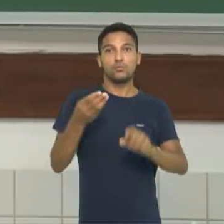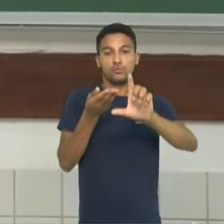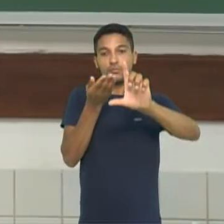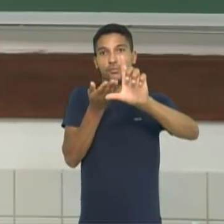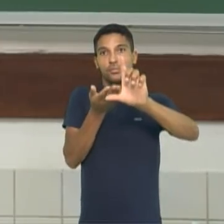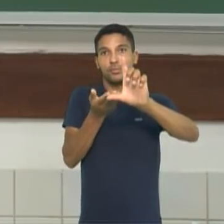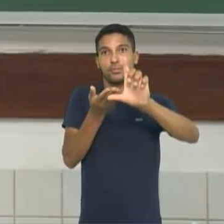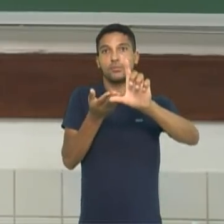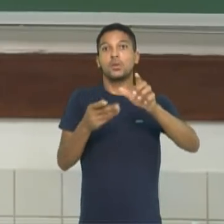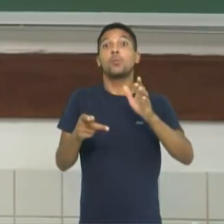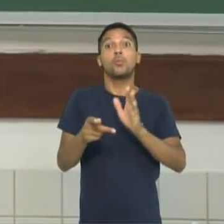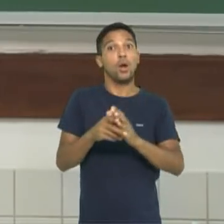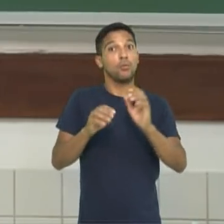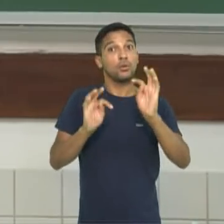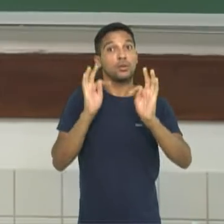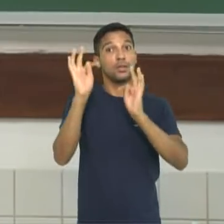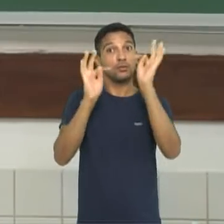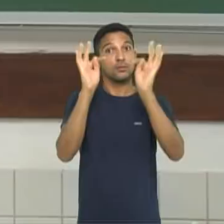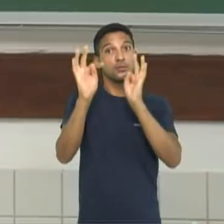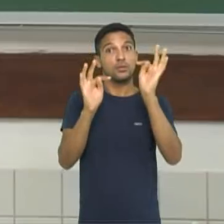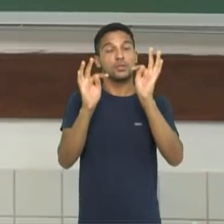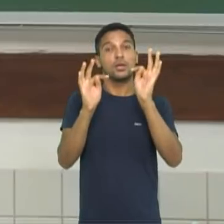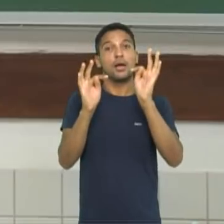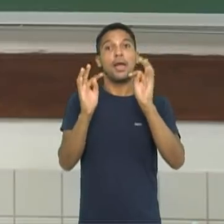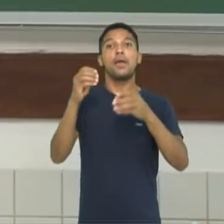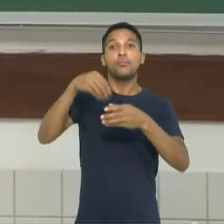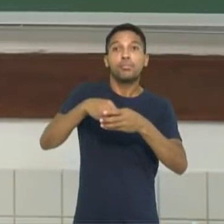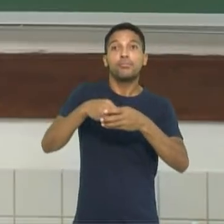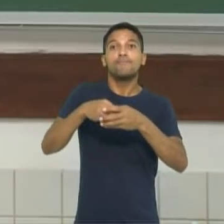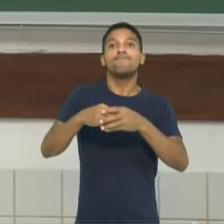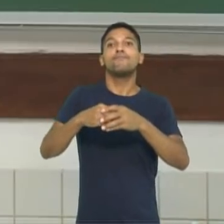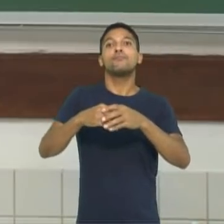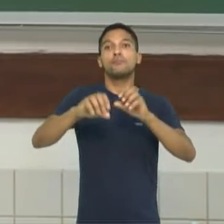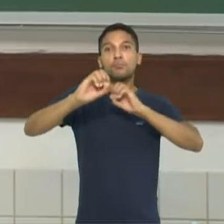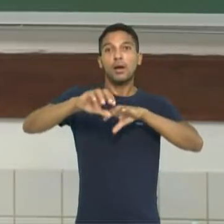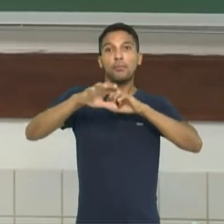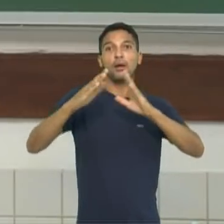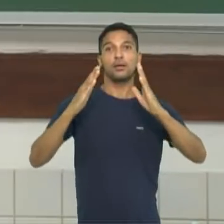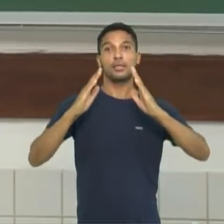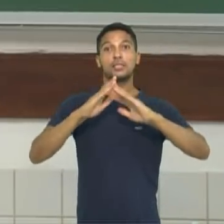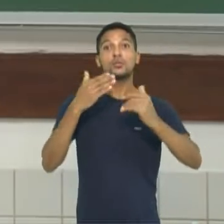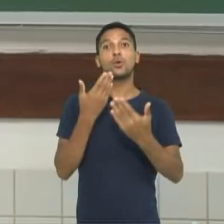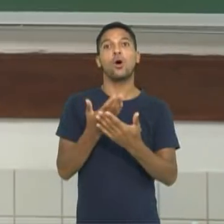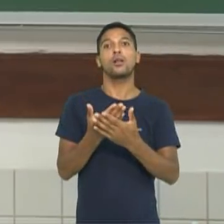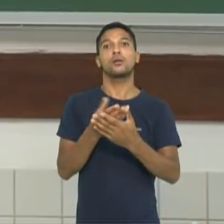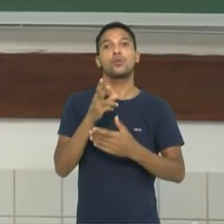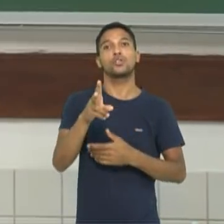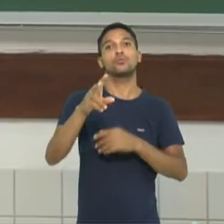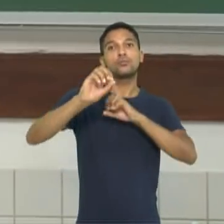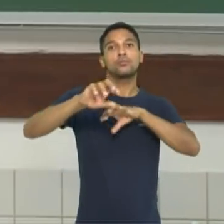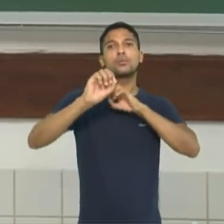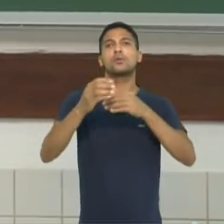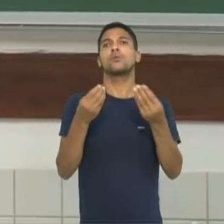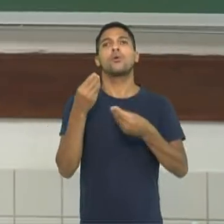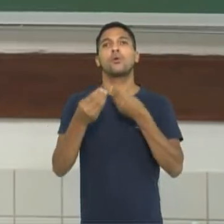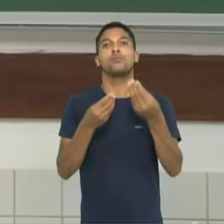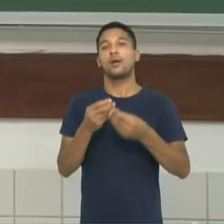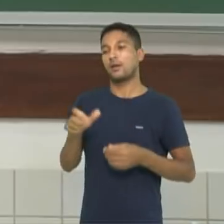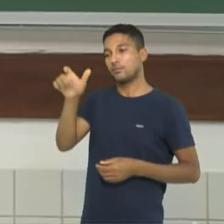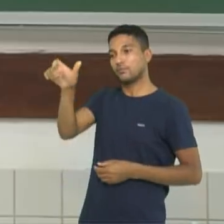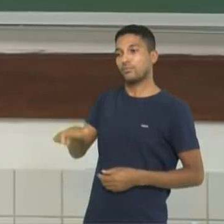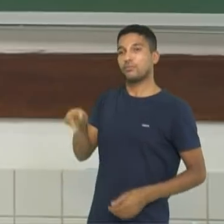opinião desse professor, que é alguém que está envolvido na temática, vai ser reportada, vai ser relatada